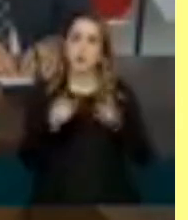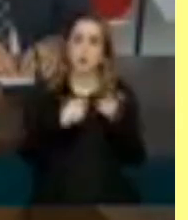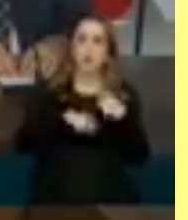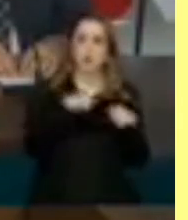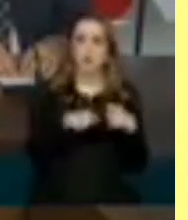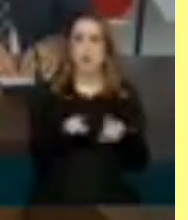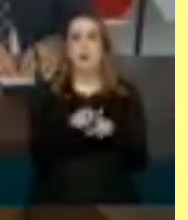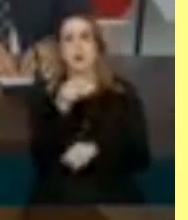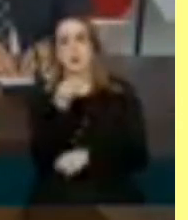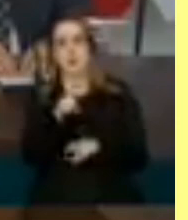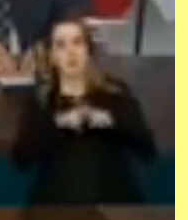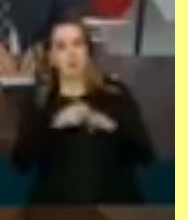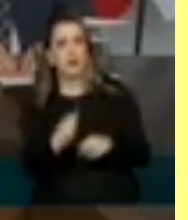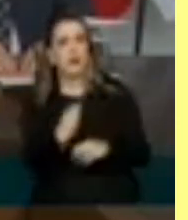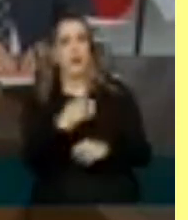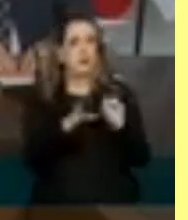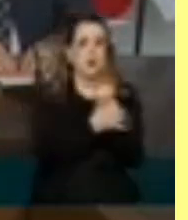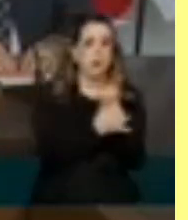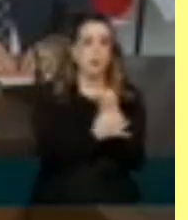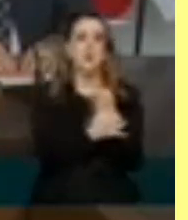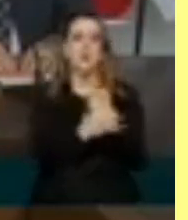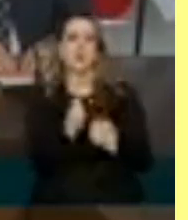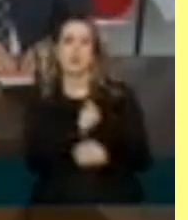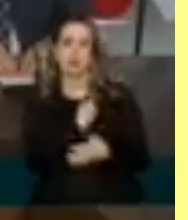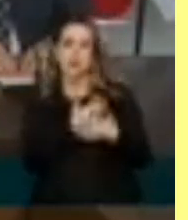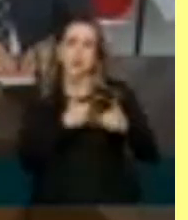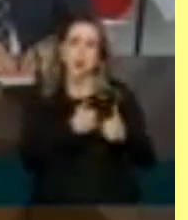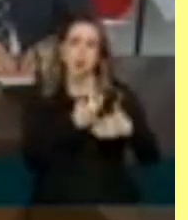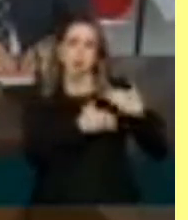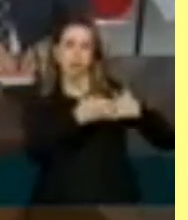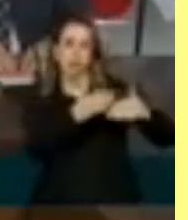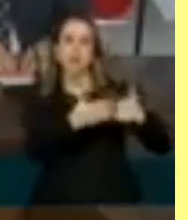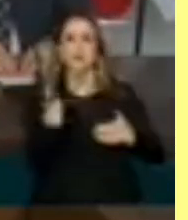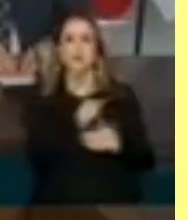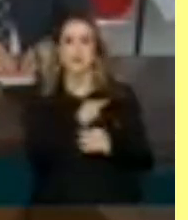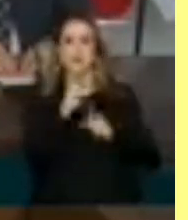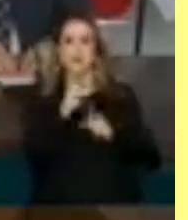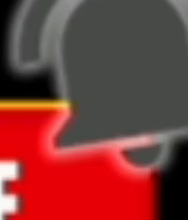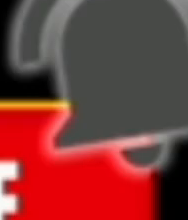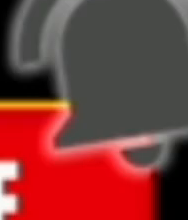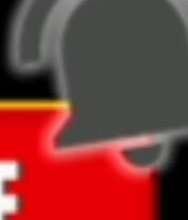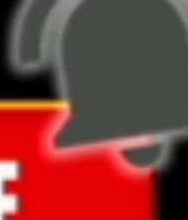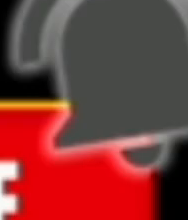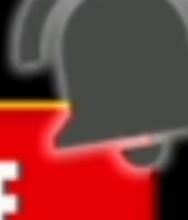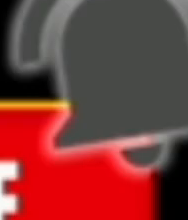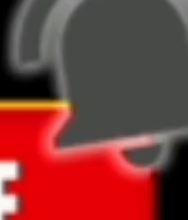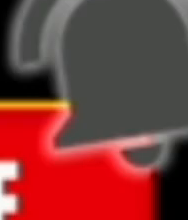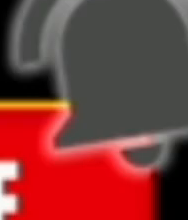bem-estar, da segurança e da prosperidade de nossas populações. Meu muito obrigado a todos.